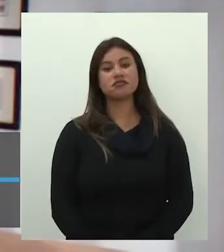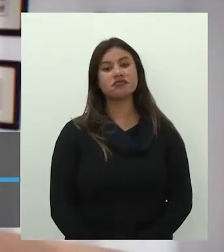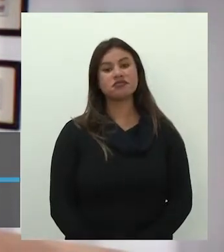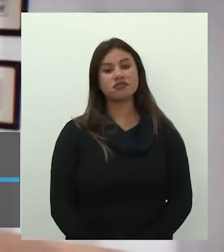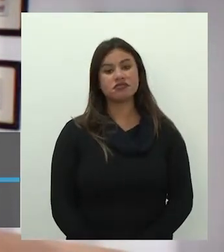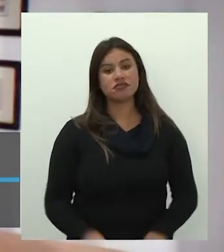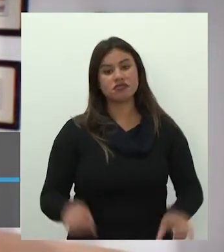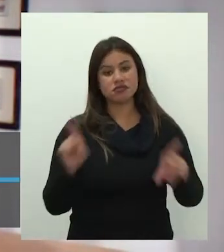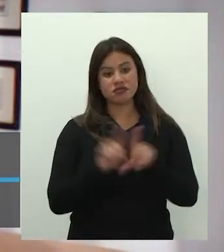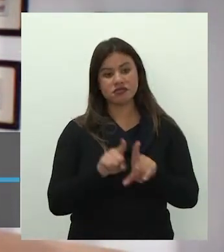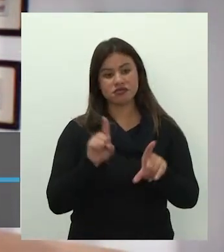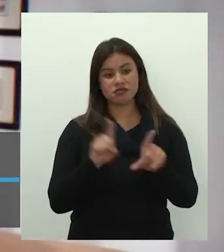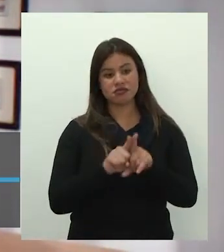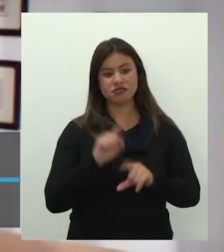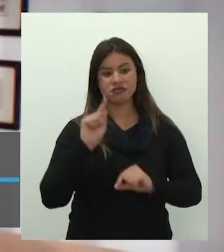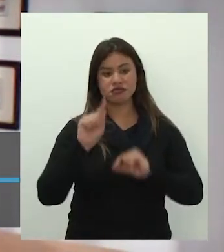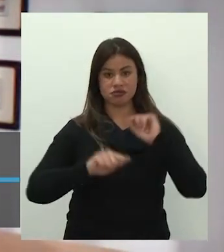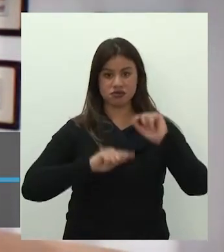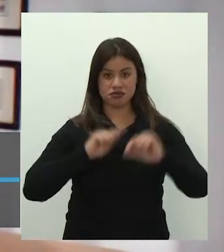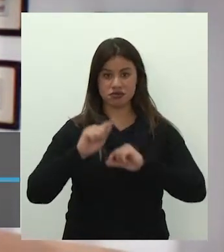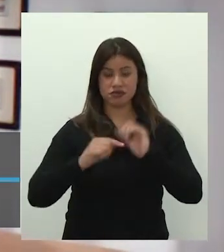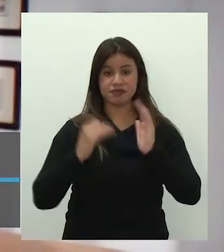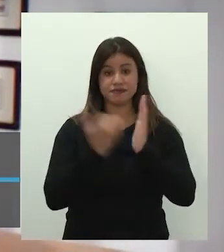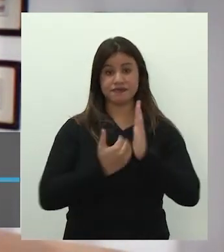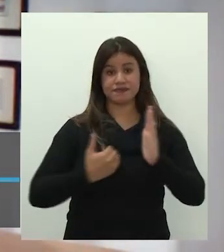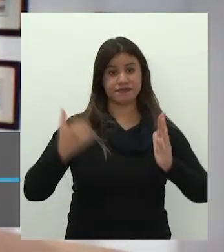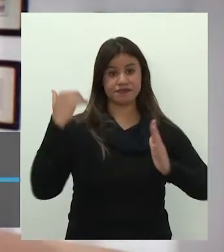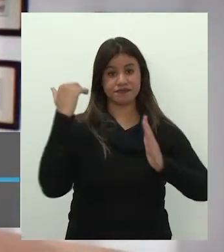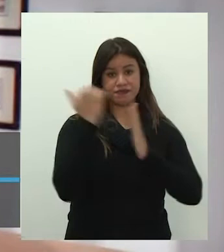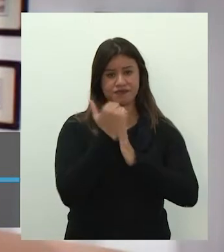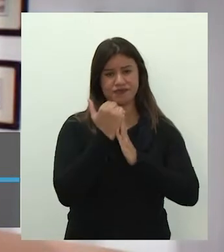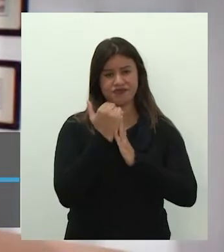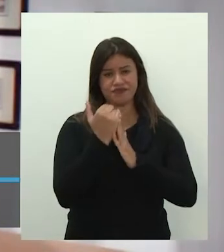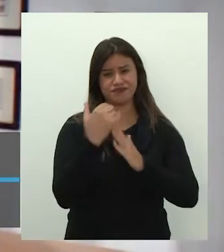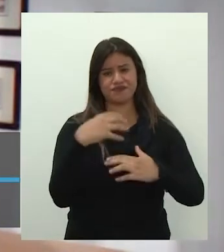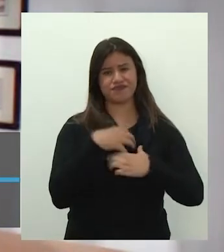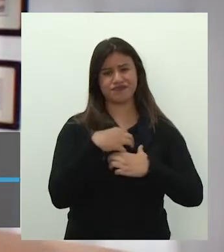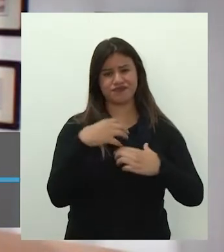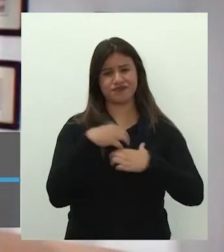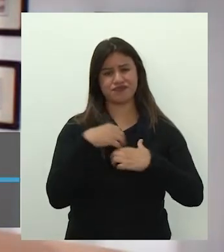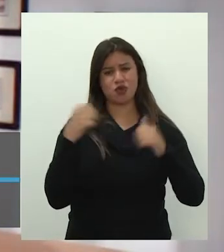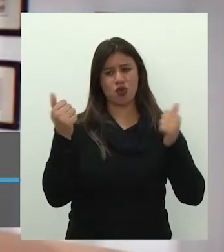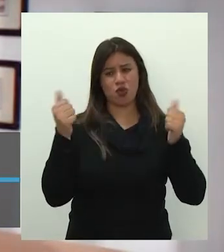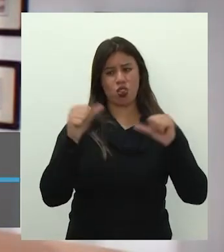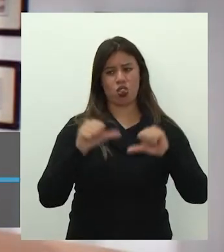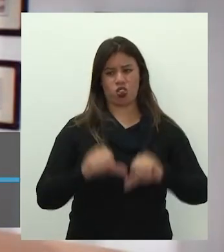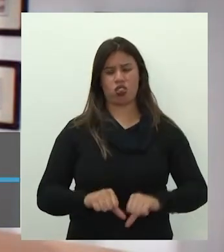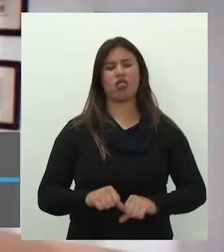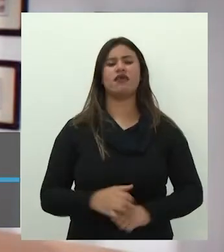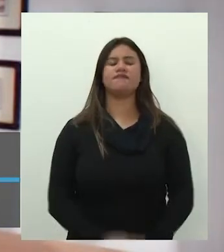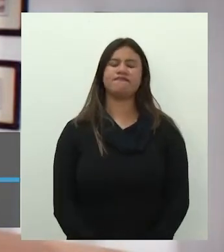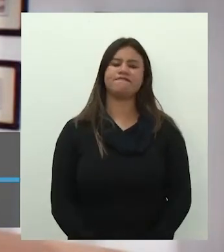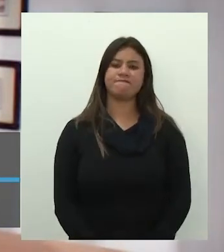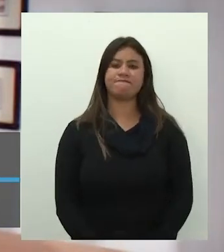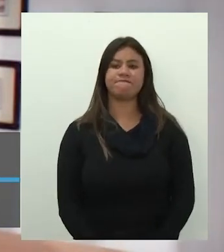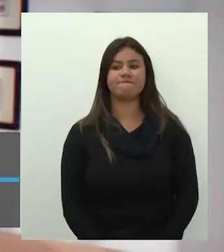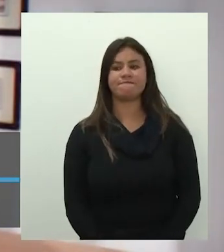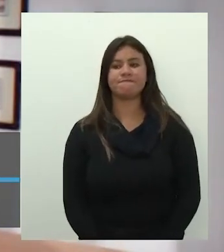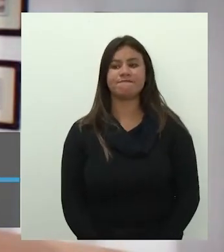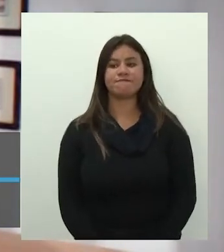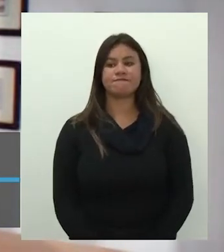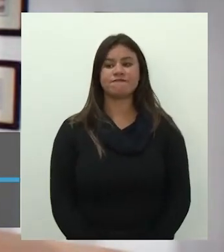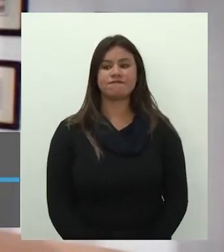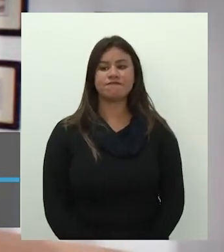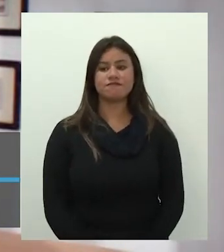também acentua esse mal-estar que está se causando, então, por conta